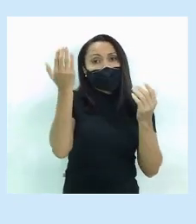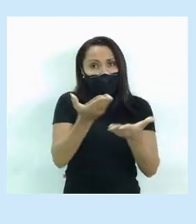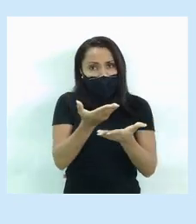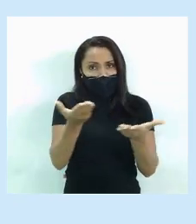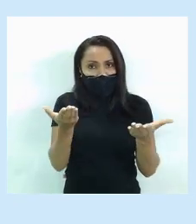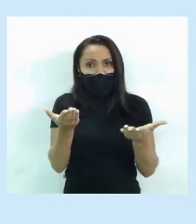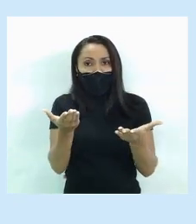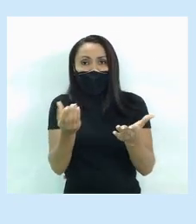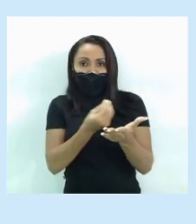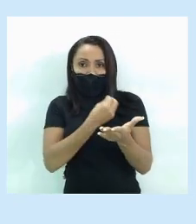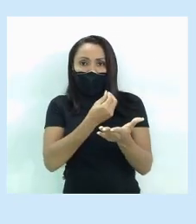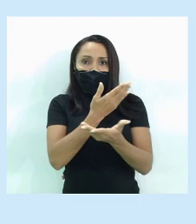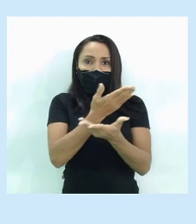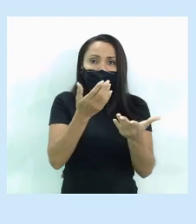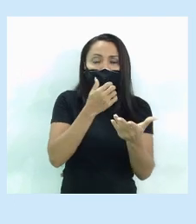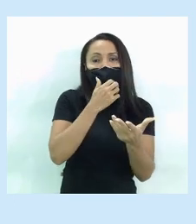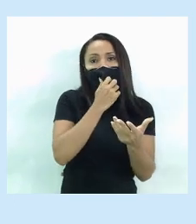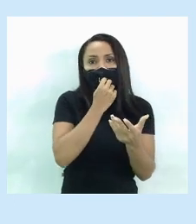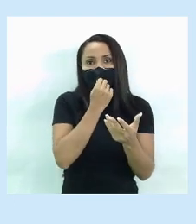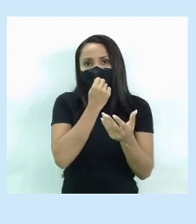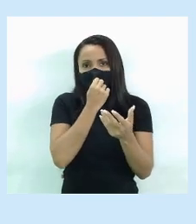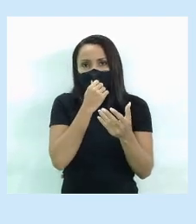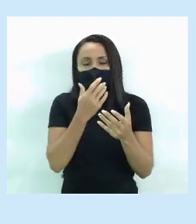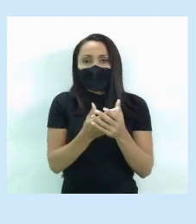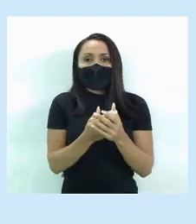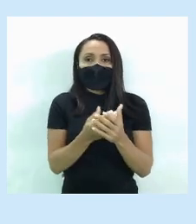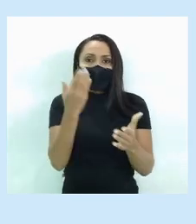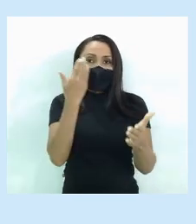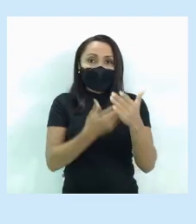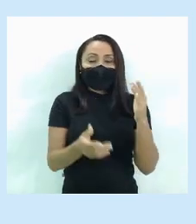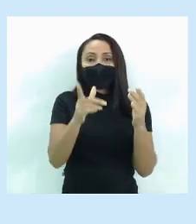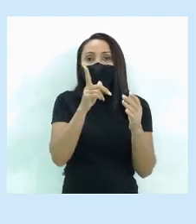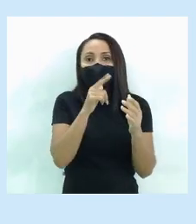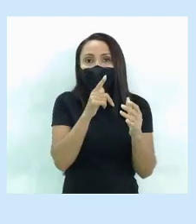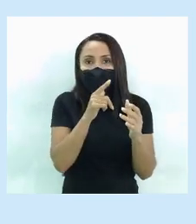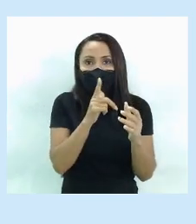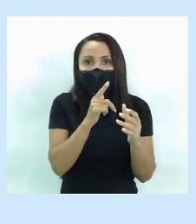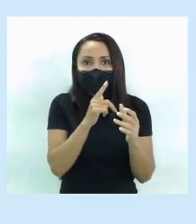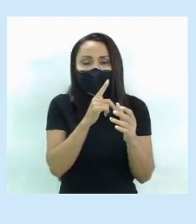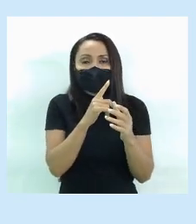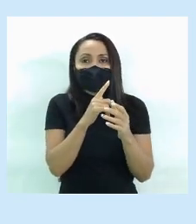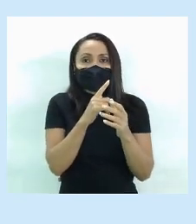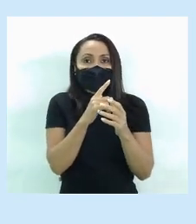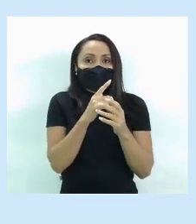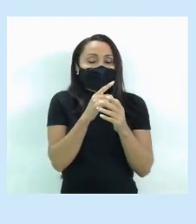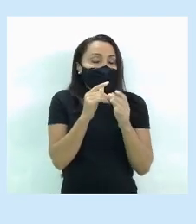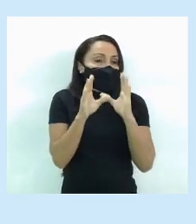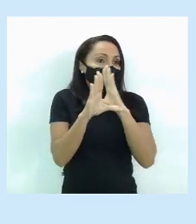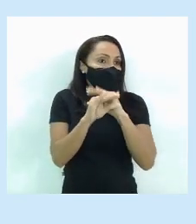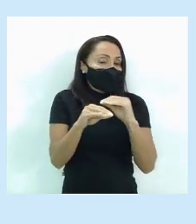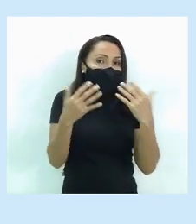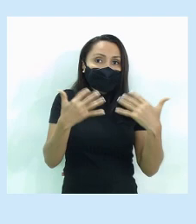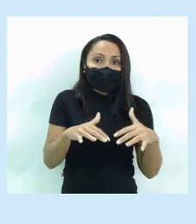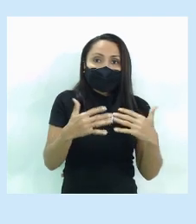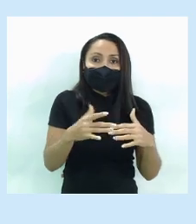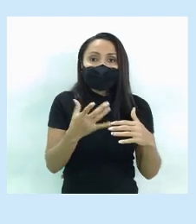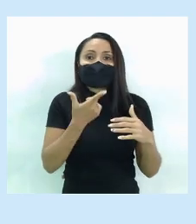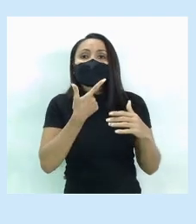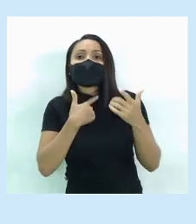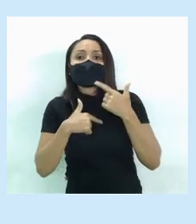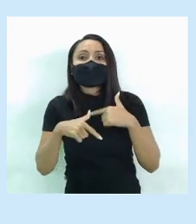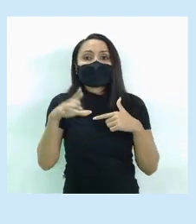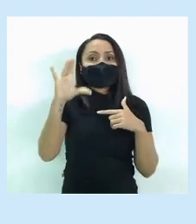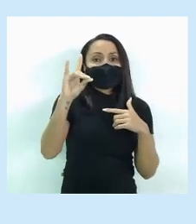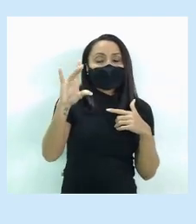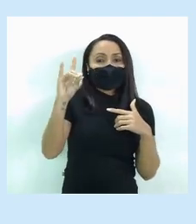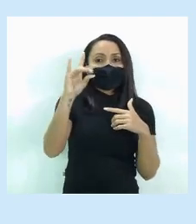tá certo? Essa deficiência provoca a perda de água excessiva e muita sede, denominada de